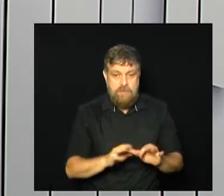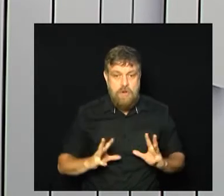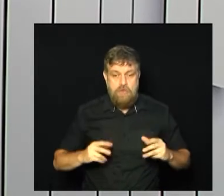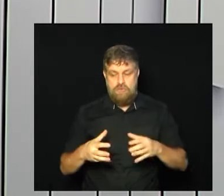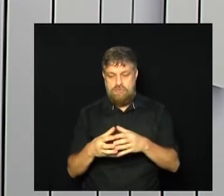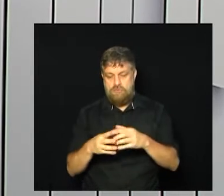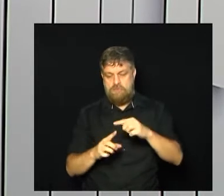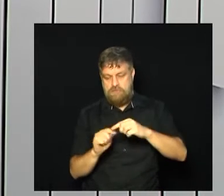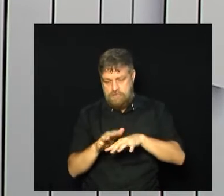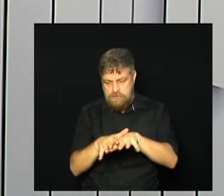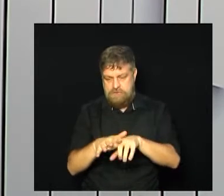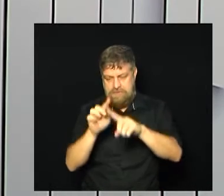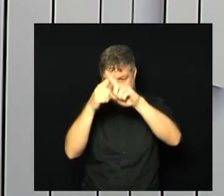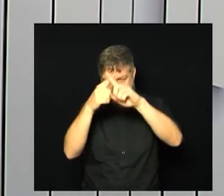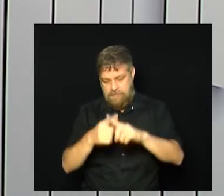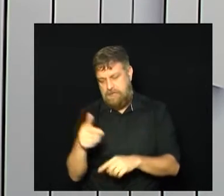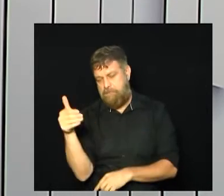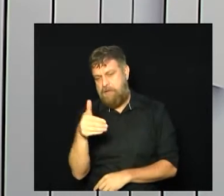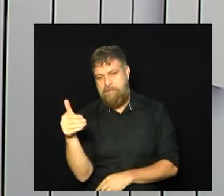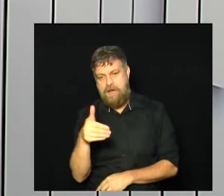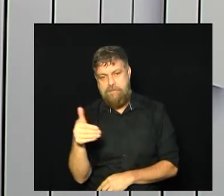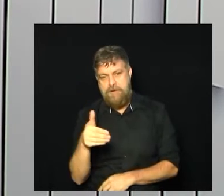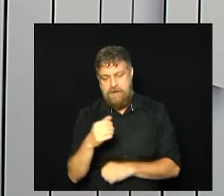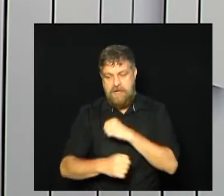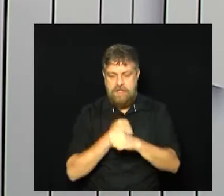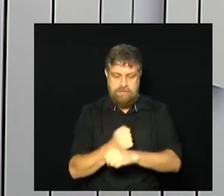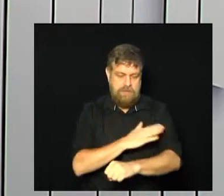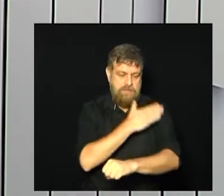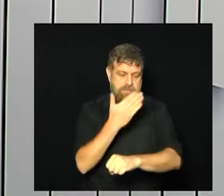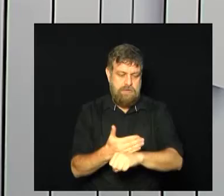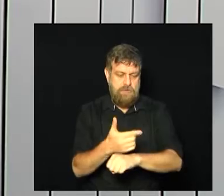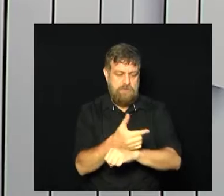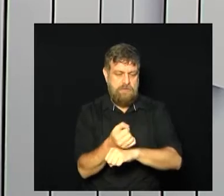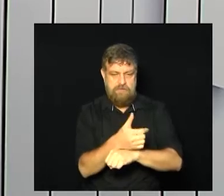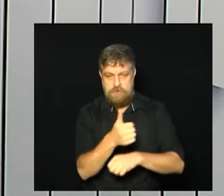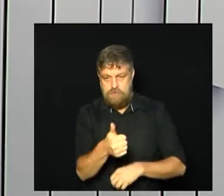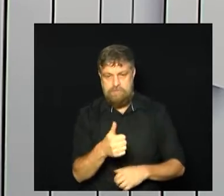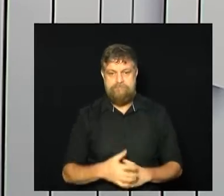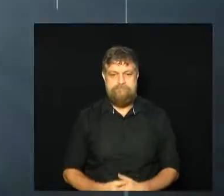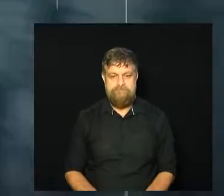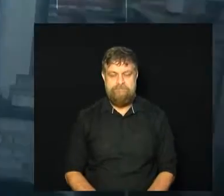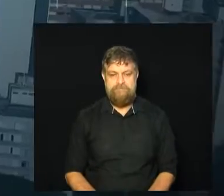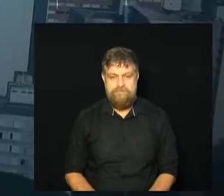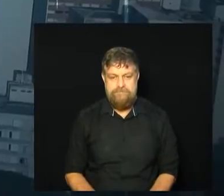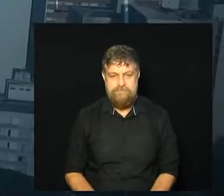que participaram do futebol amador neste ano de 2021.